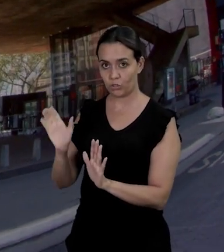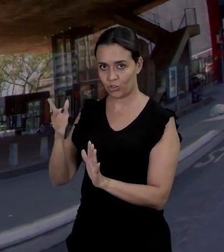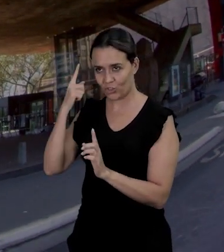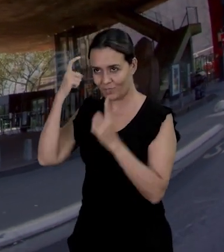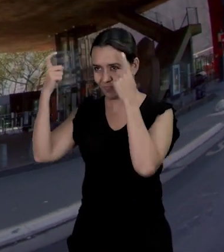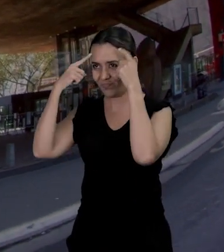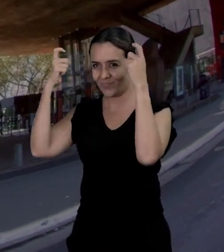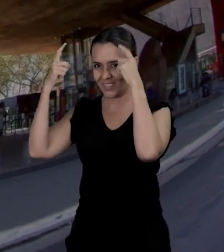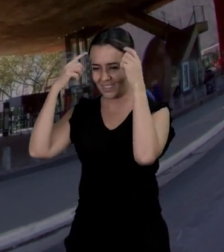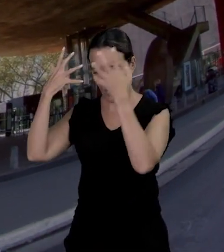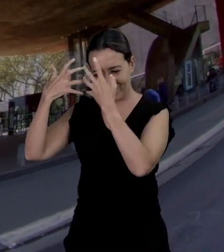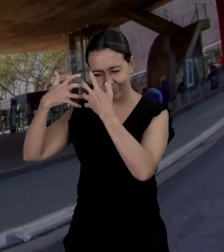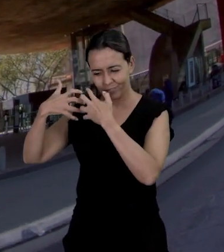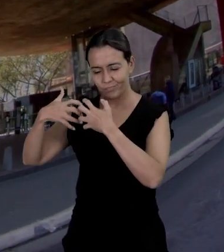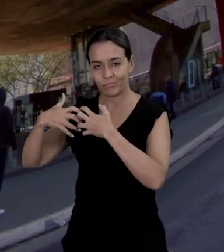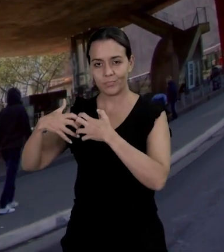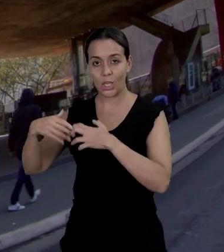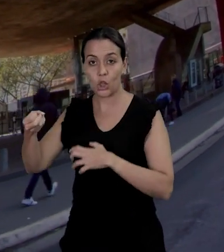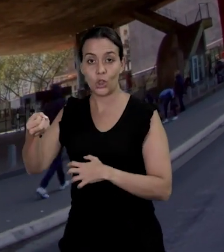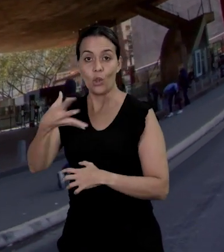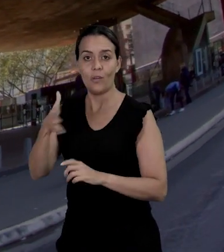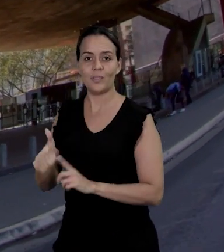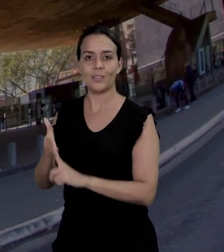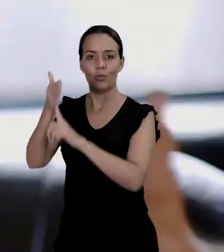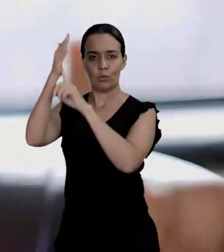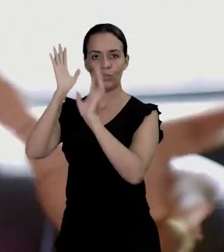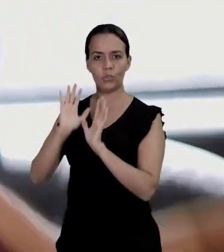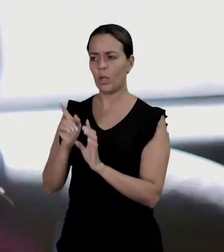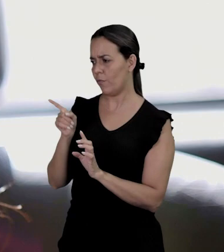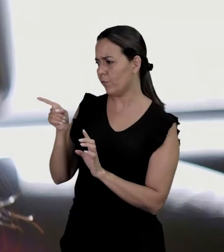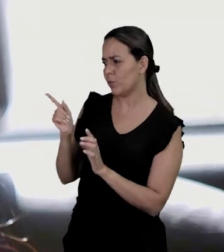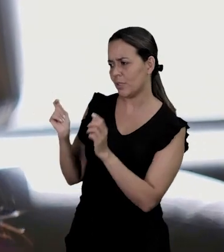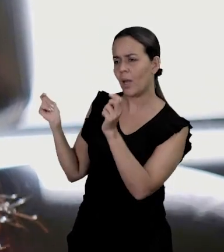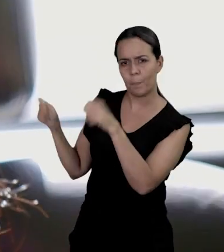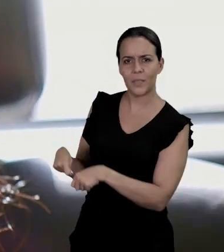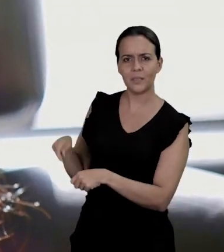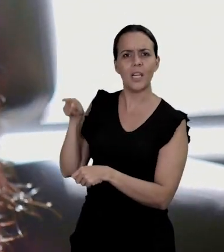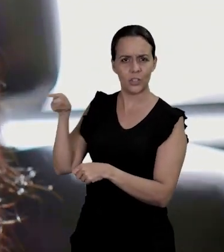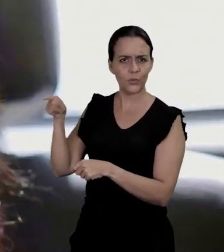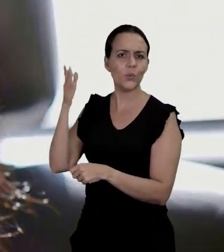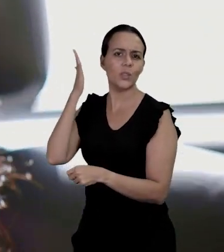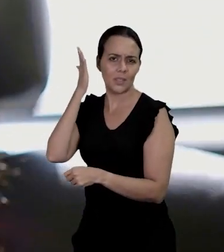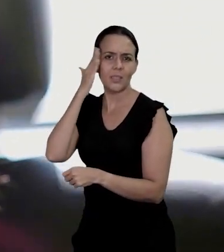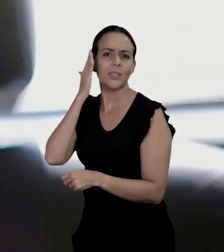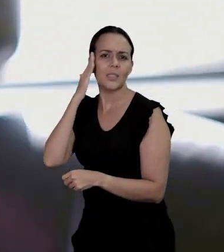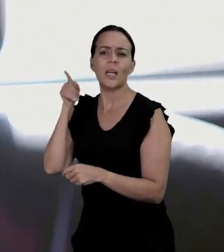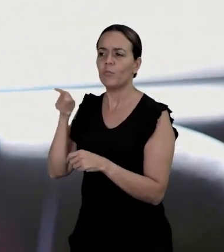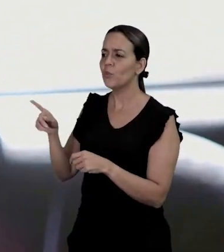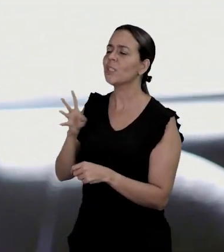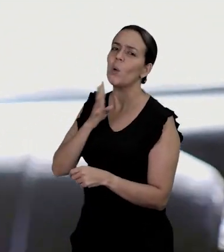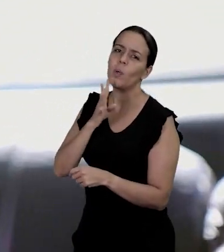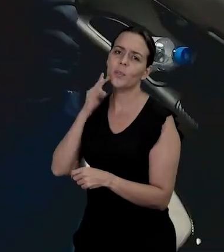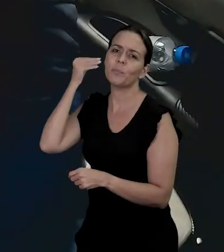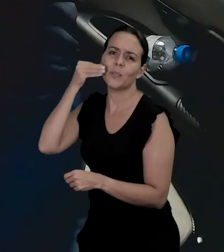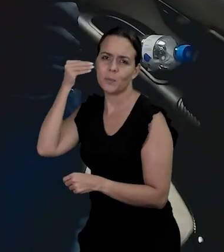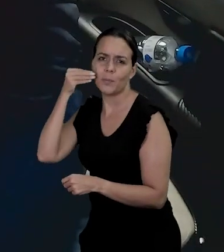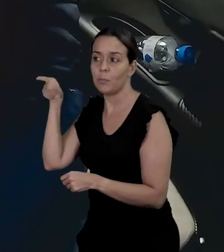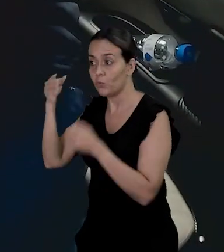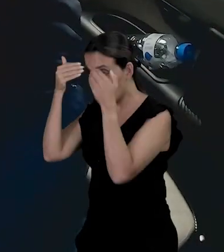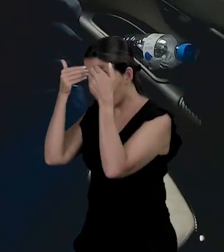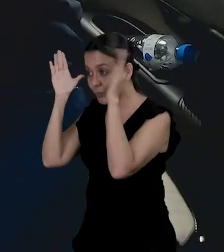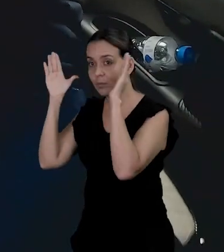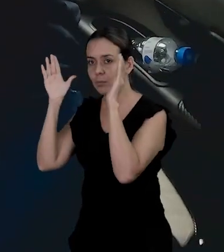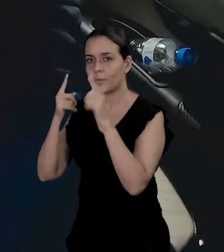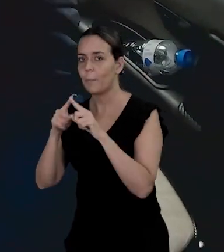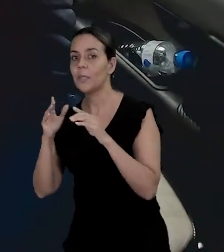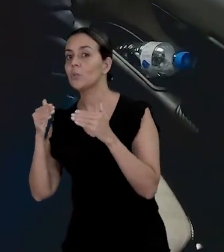também tem uma didática incrível, tem uma mente totalmente aberta, mas quando você vai desenvolver algo, tem questões que só eu vivi. Só. E é isso que eu